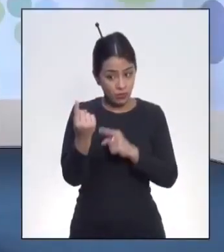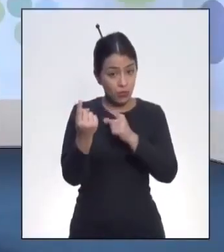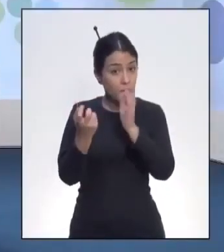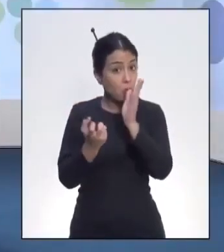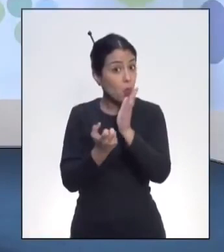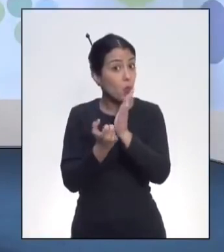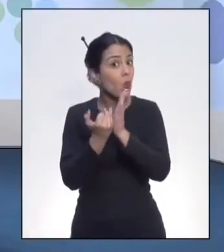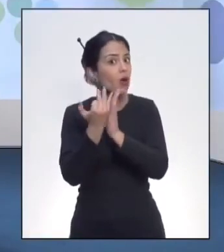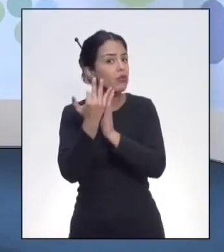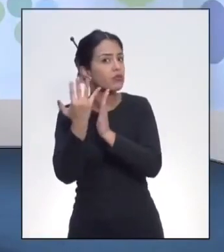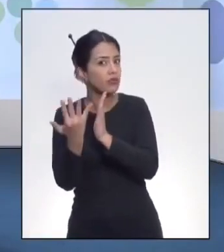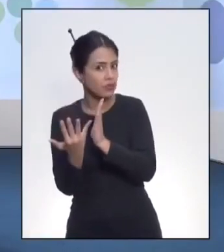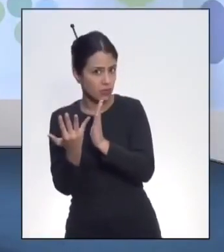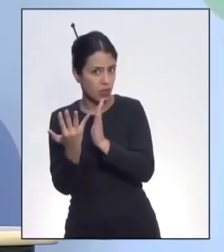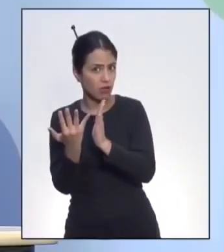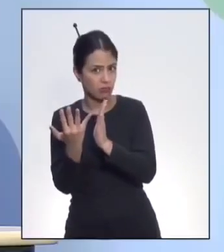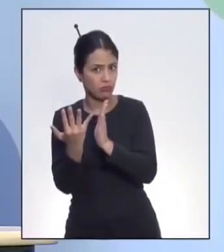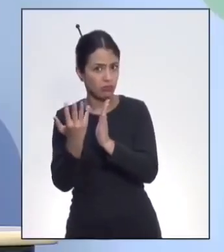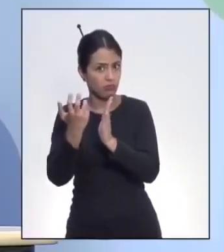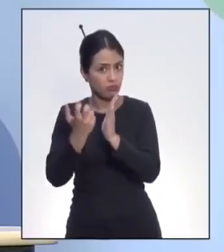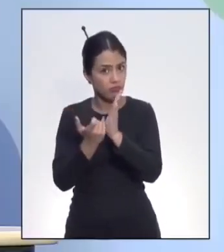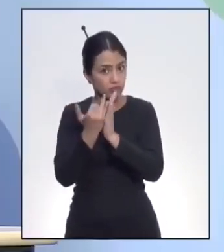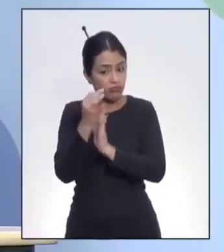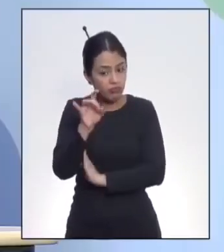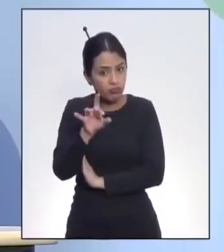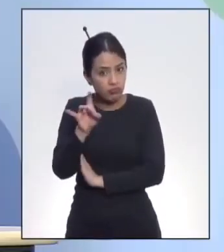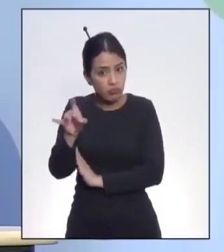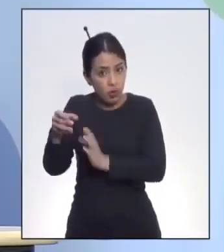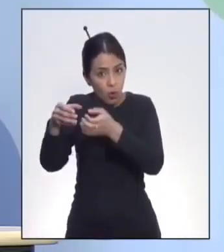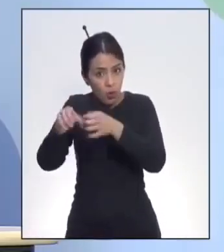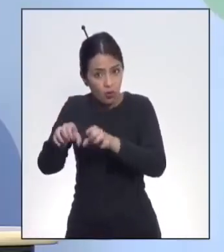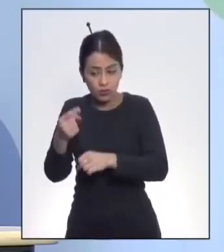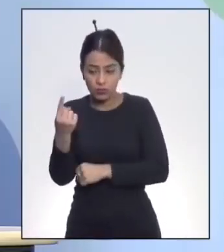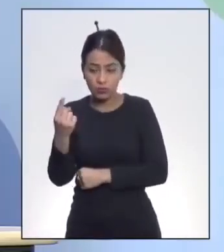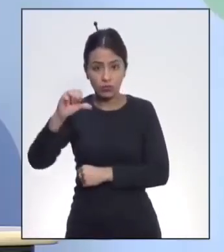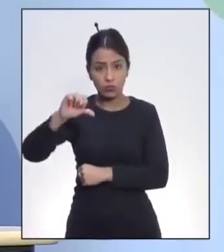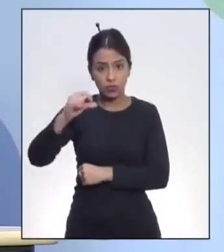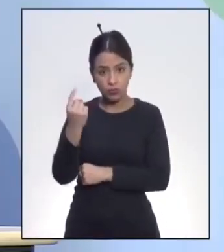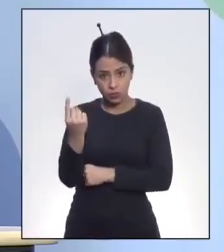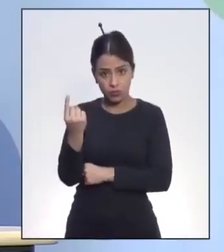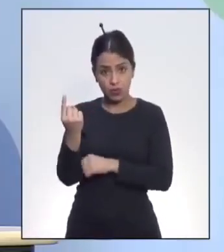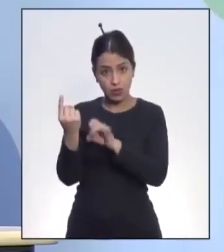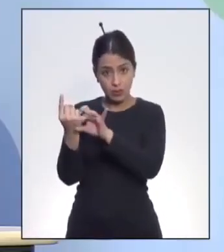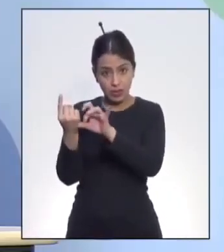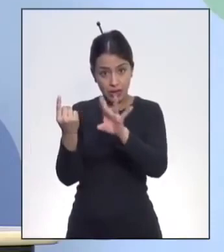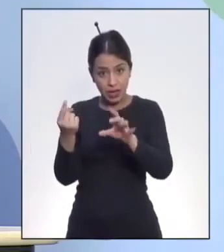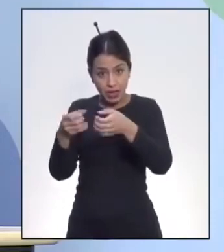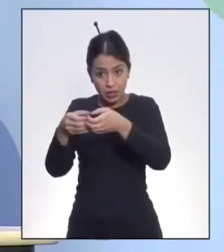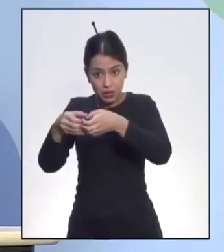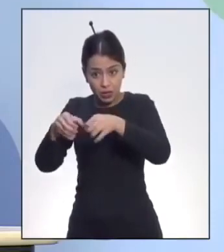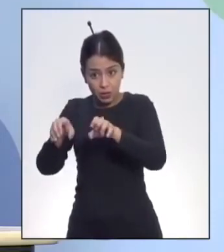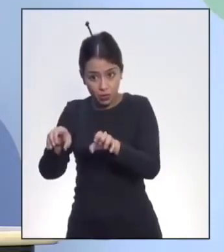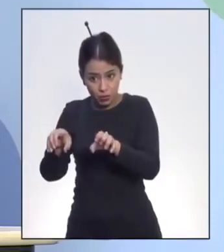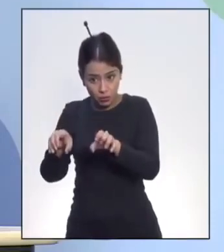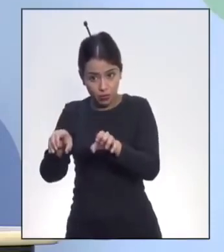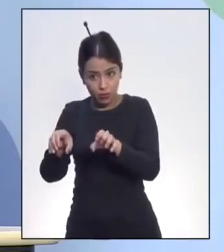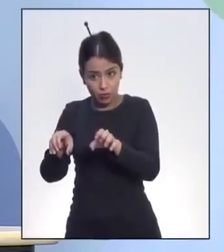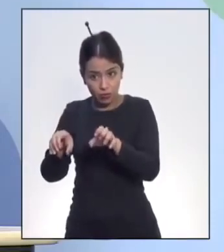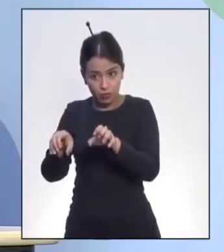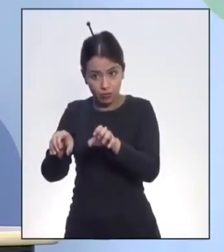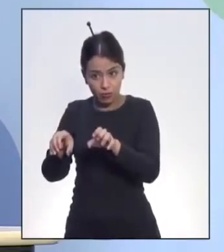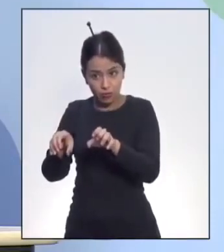unidades. 191 unidades. Correto? 191, anota aí, 191 unidades, mas a pergunta quer